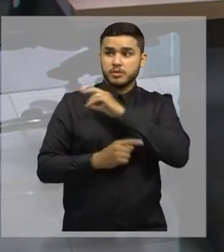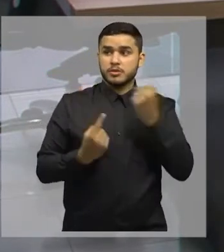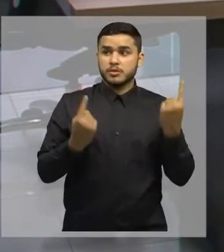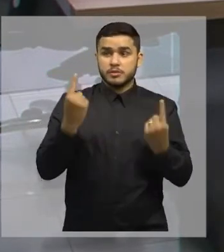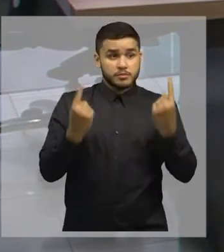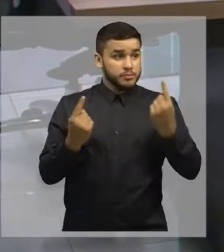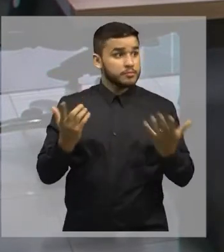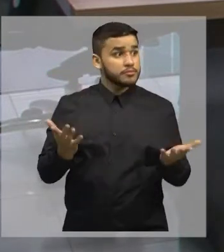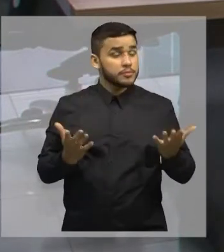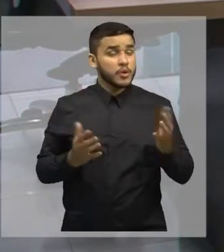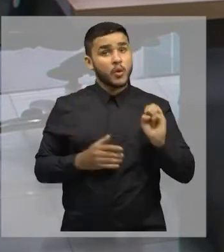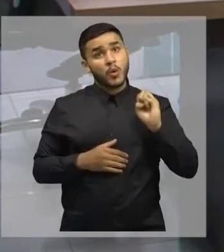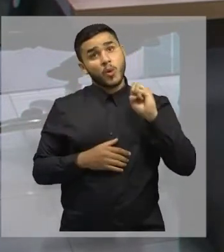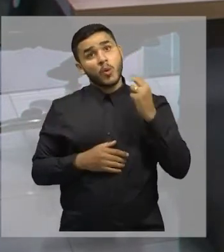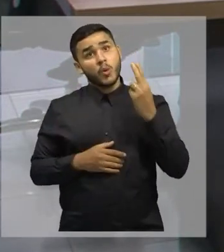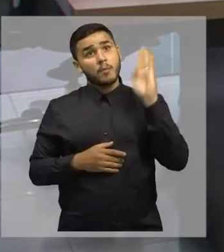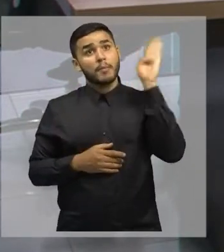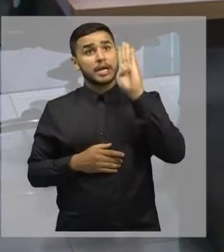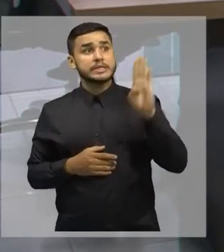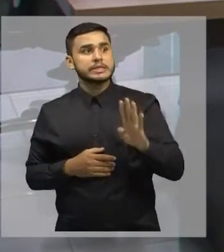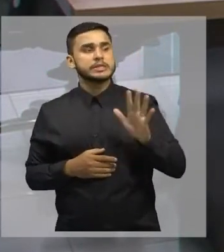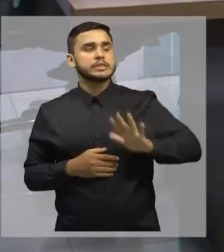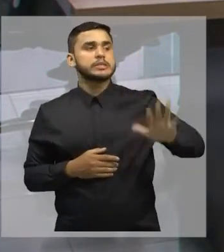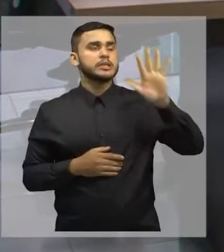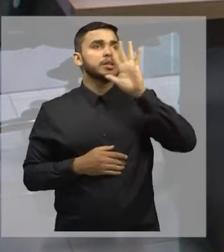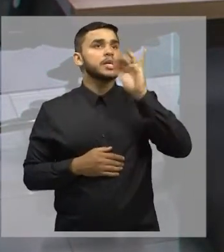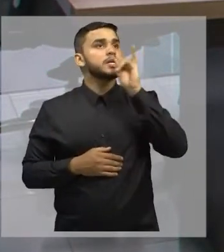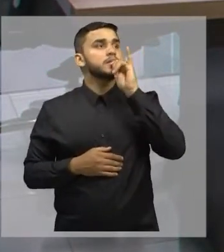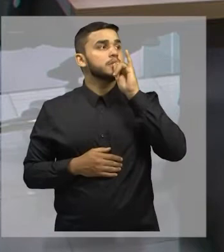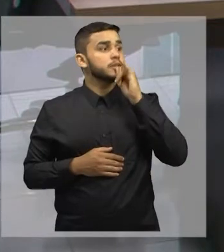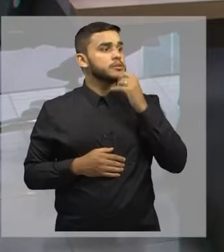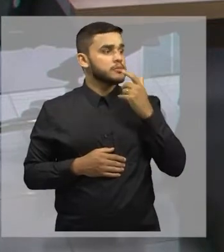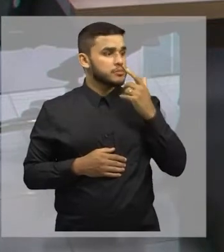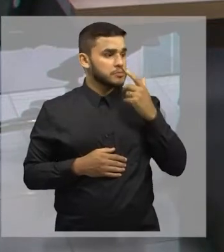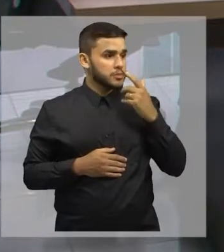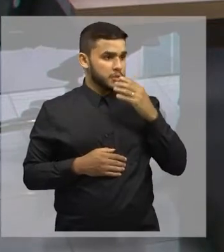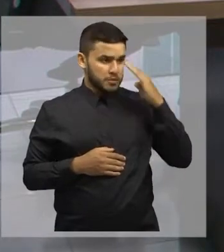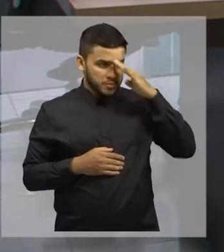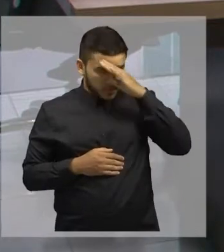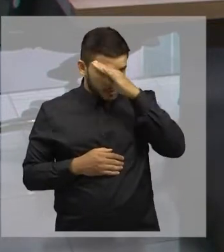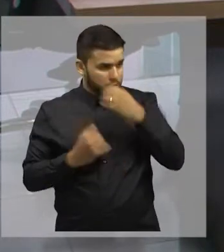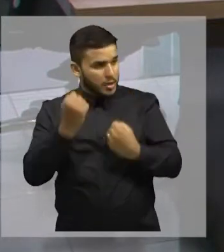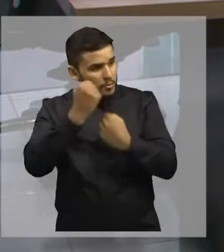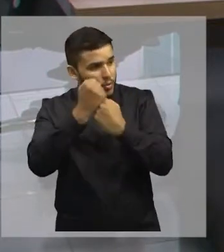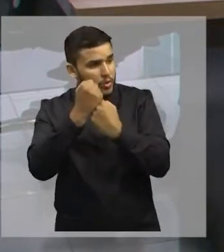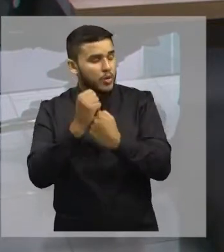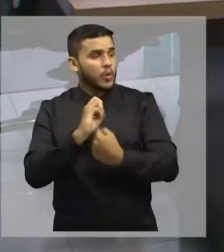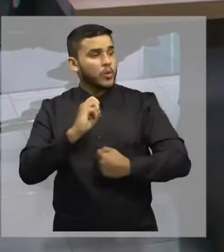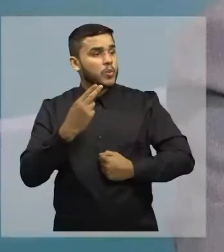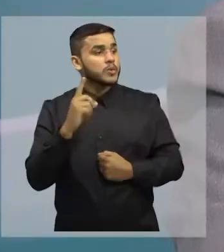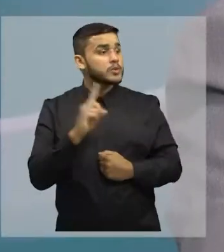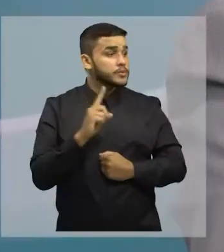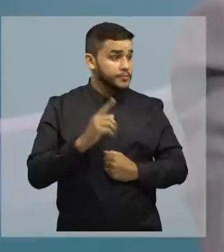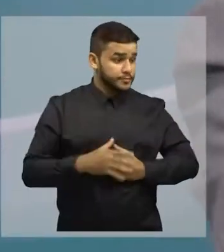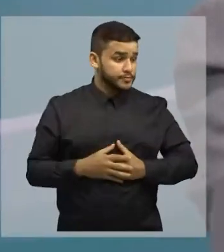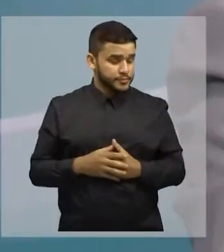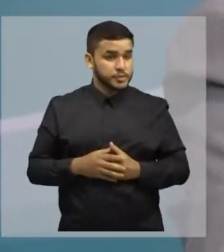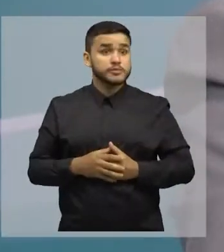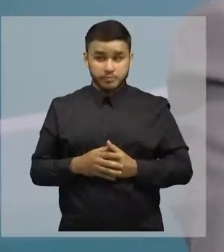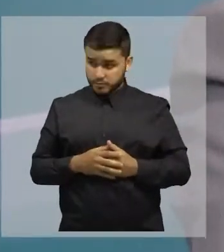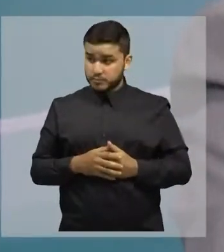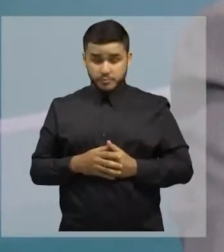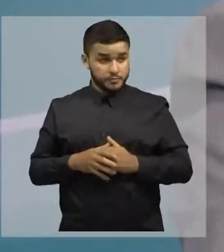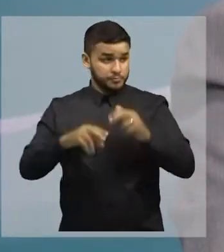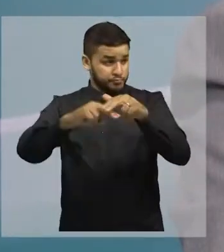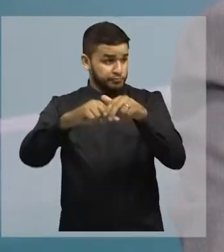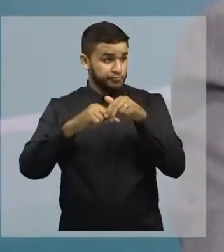eleições municipais. Porque você tem aí cabos eleitorais. Você tem o Bolsonaro, que tem uma força